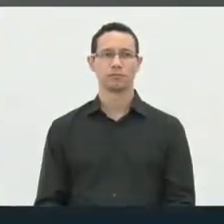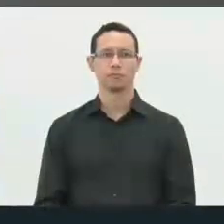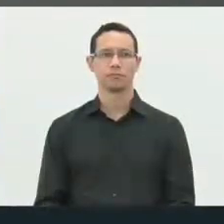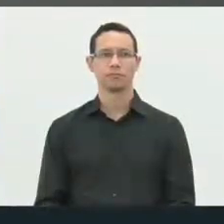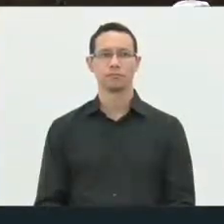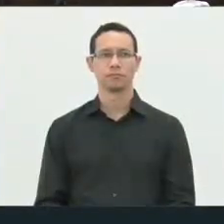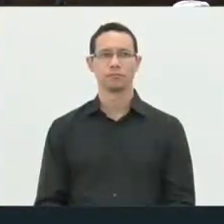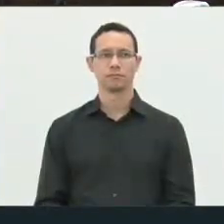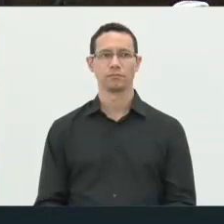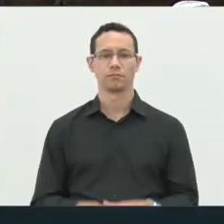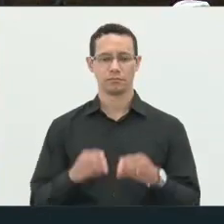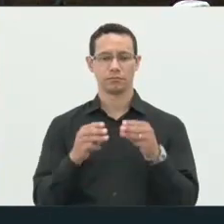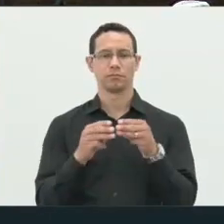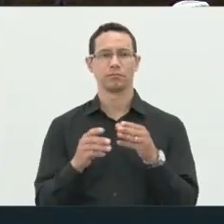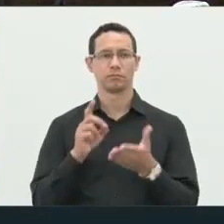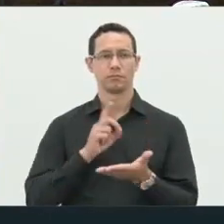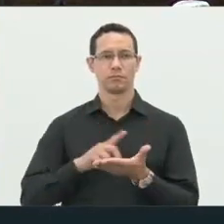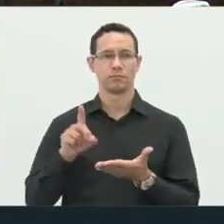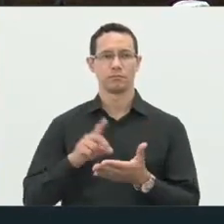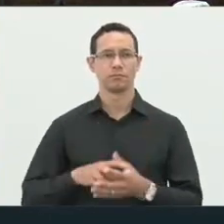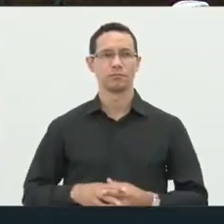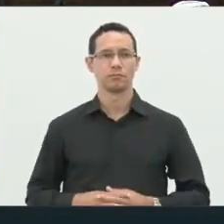Moção de repúdio